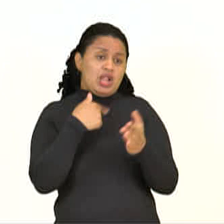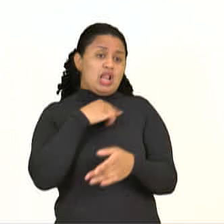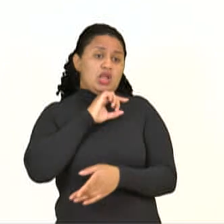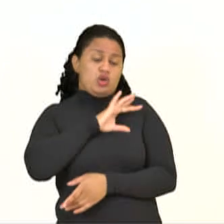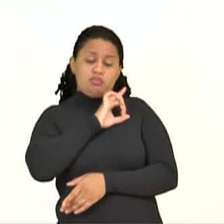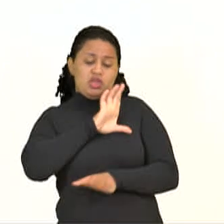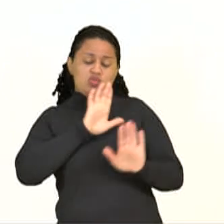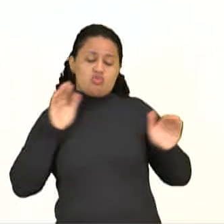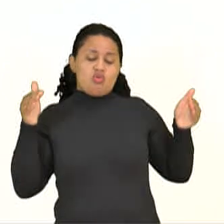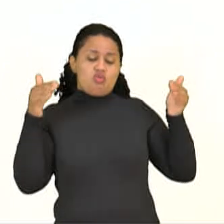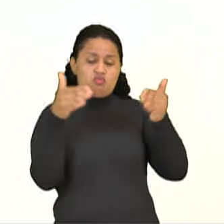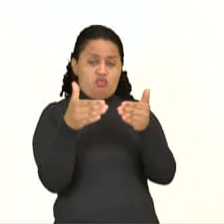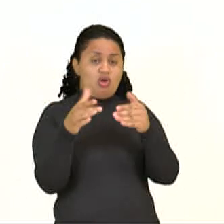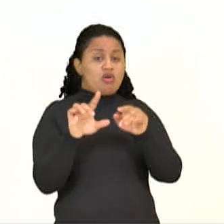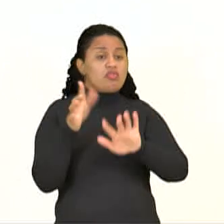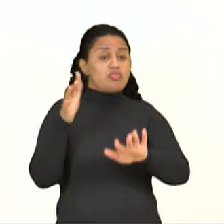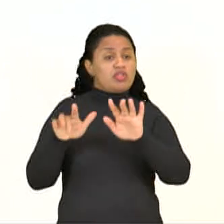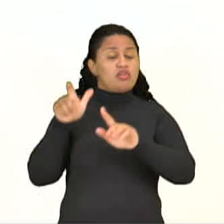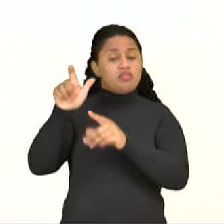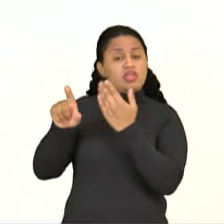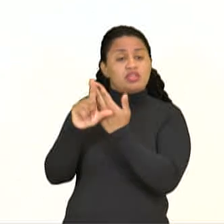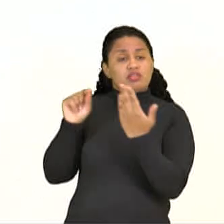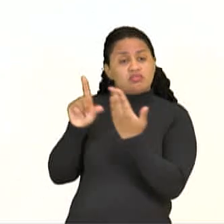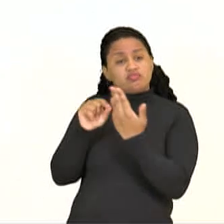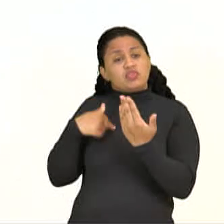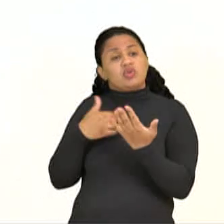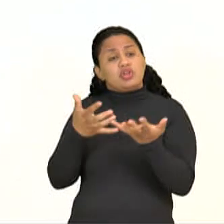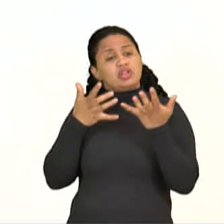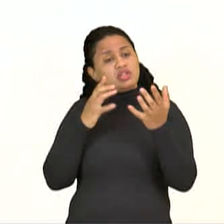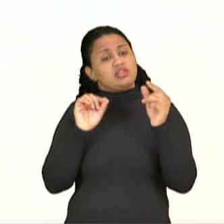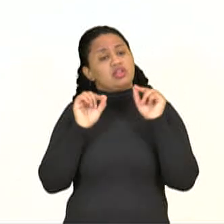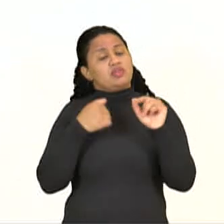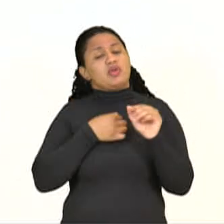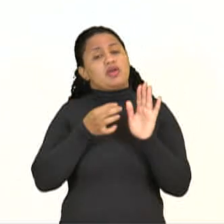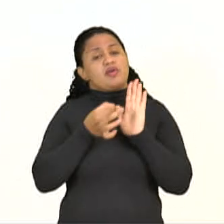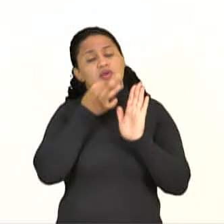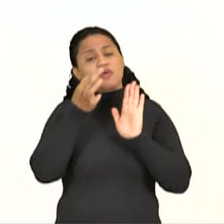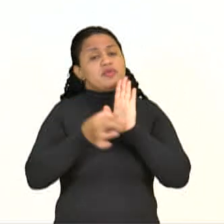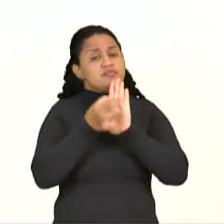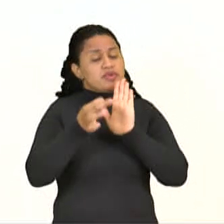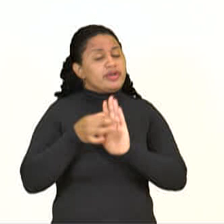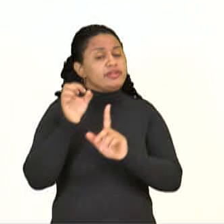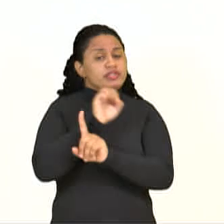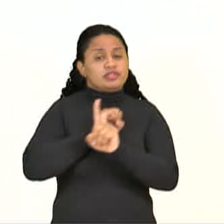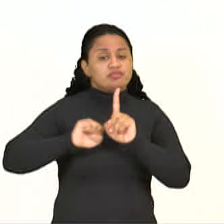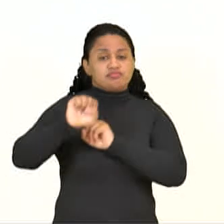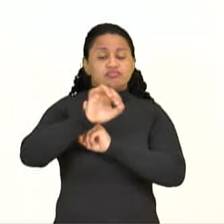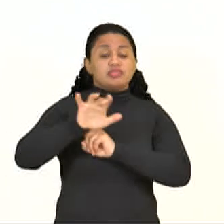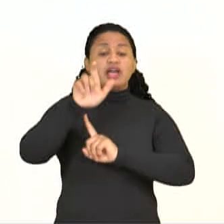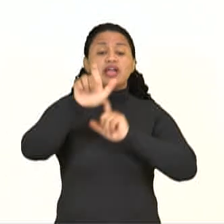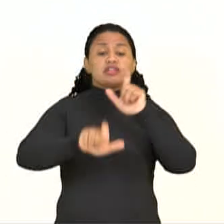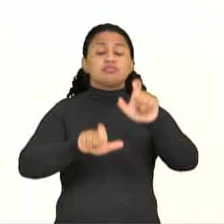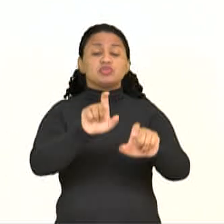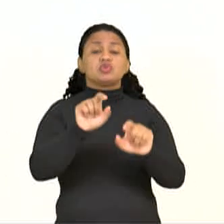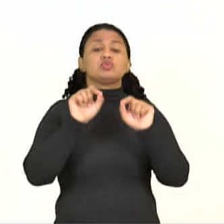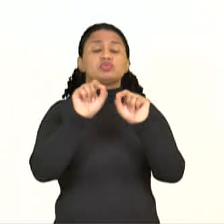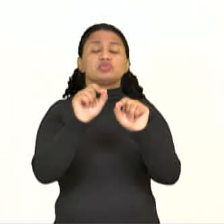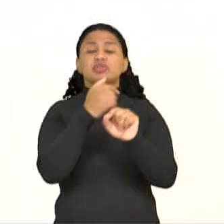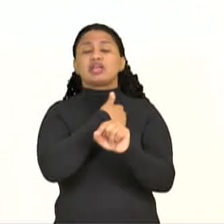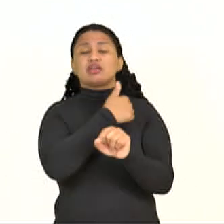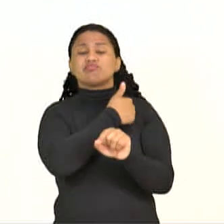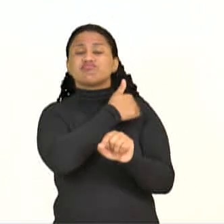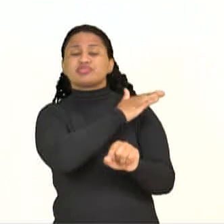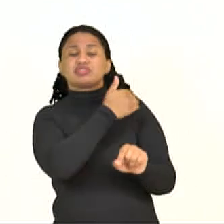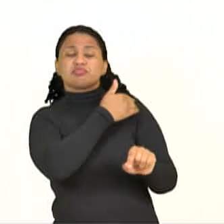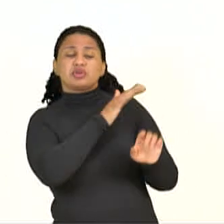é o foco. Talvez Mary Shelley quisesse simplesmente fazer uma crítica à sociedade sobre aquelas pessoas que são excluídas